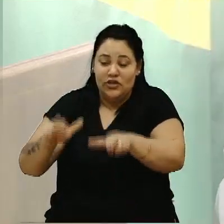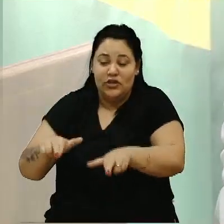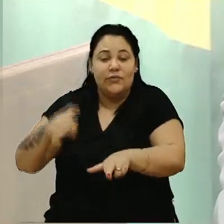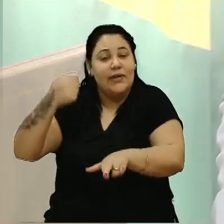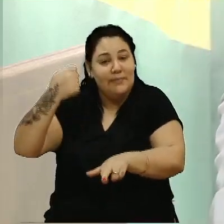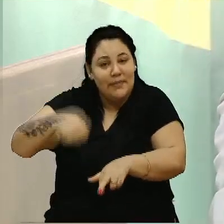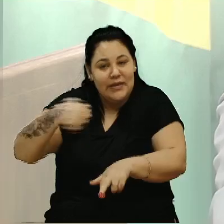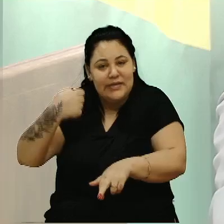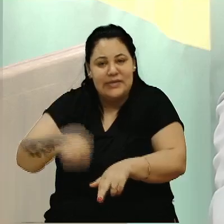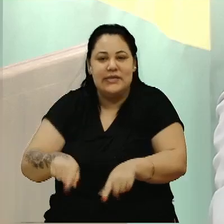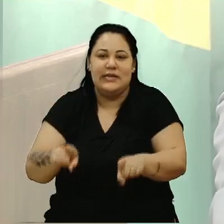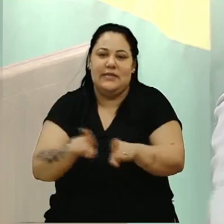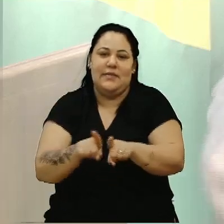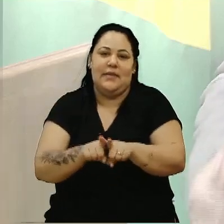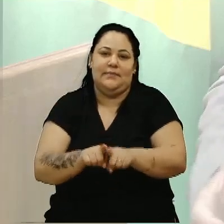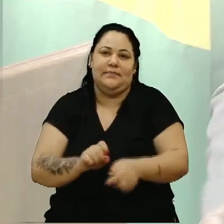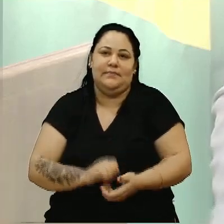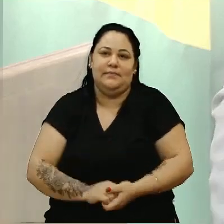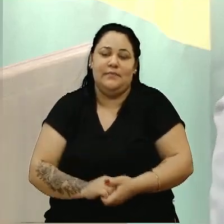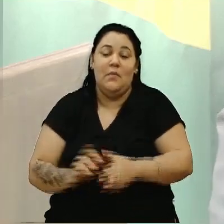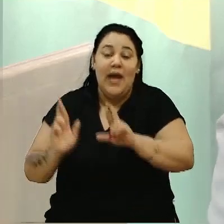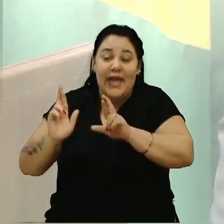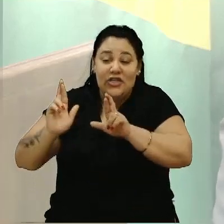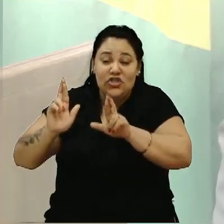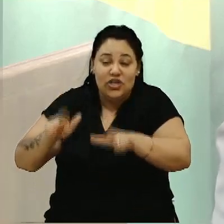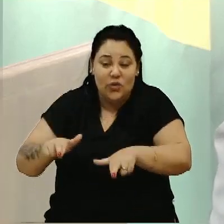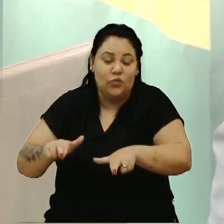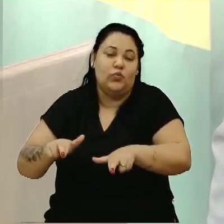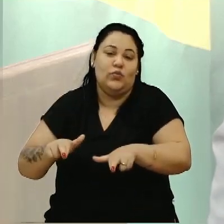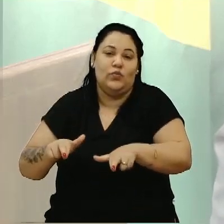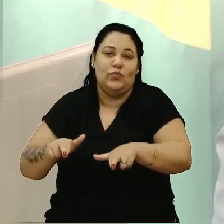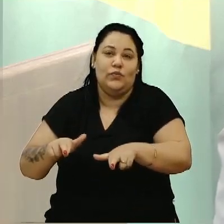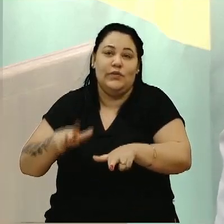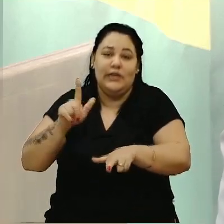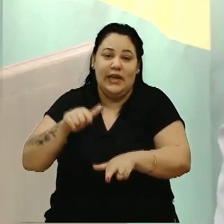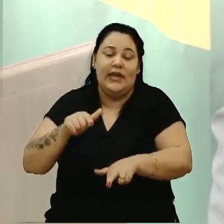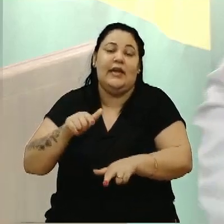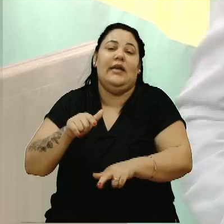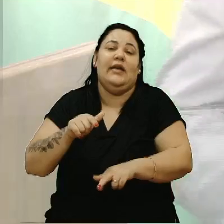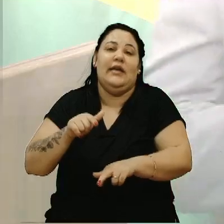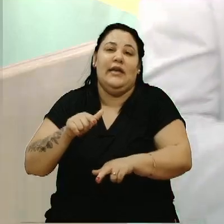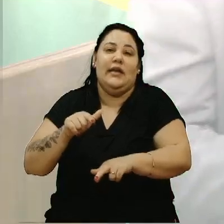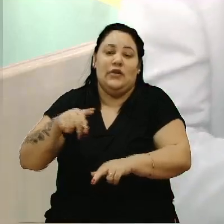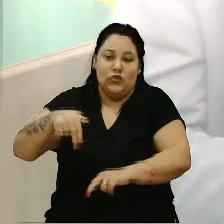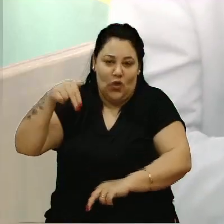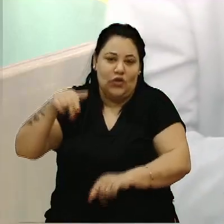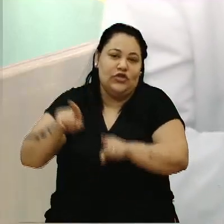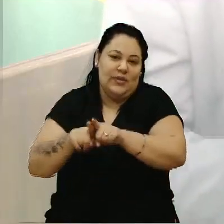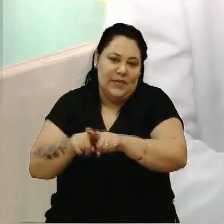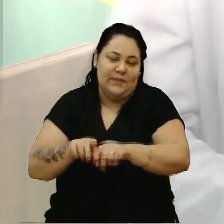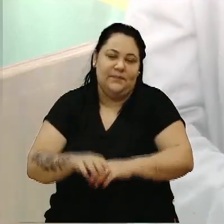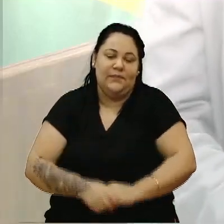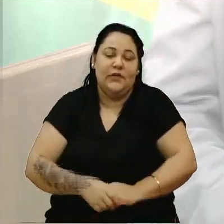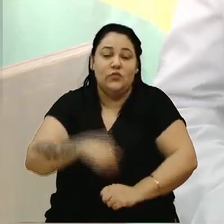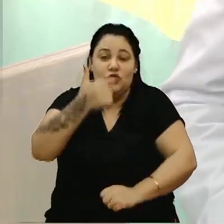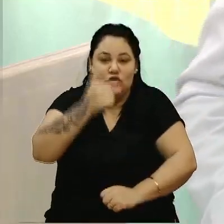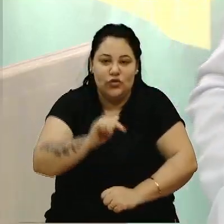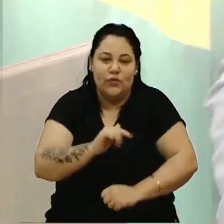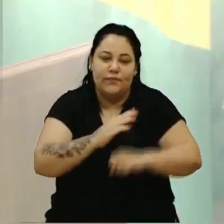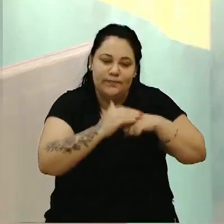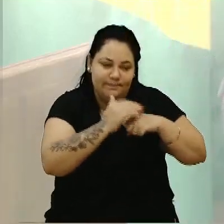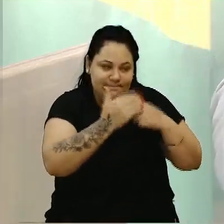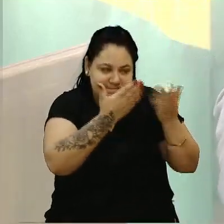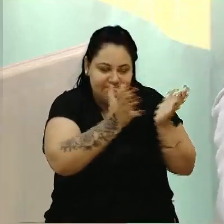muito. Uma região que é a região do Quênio. Mais uma vez, nobre colega